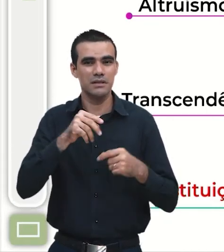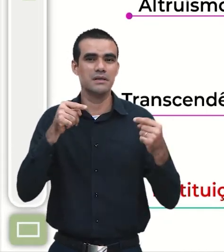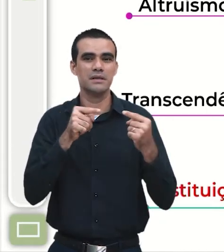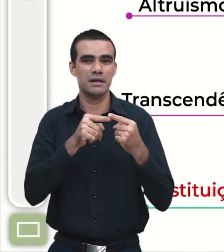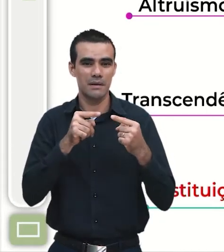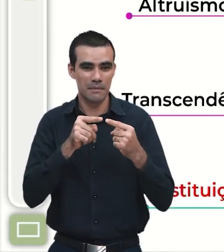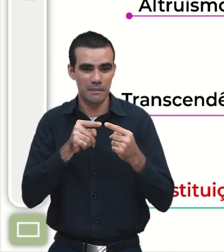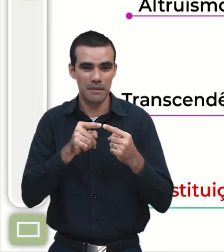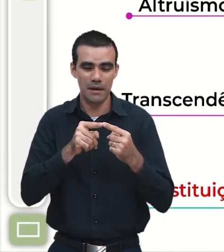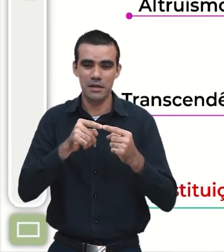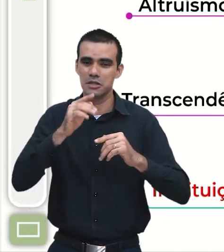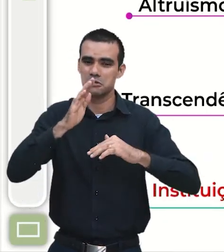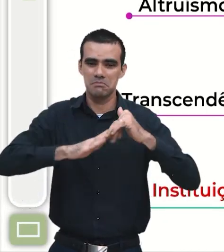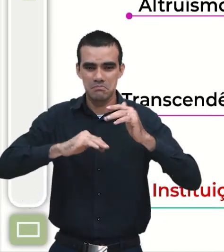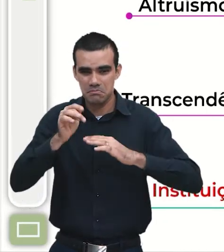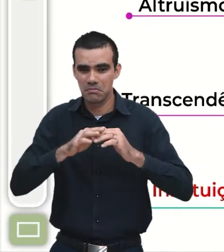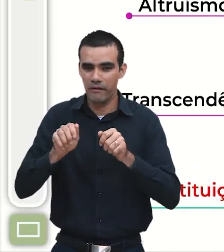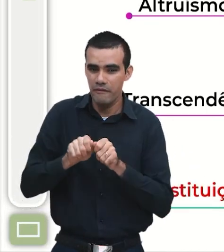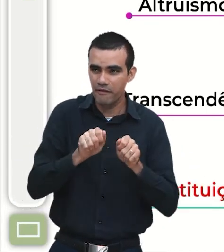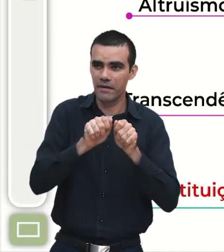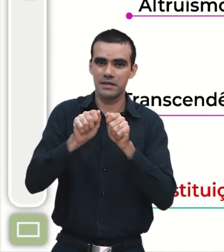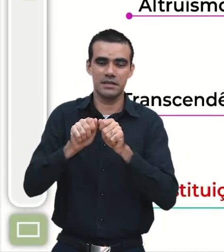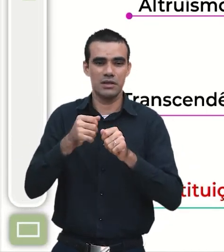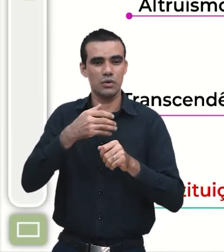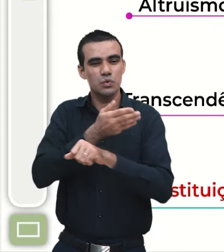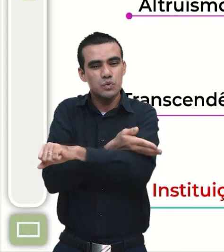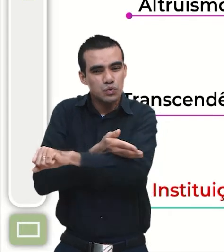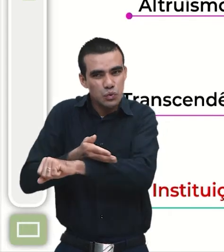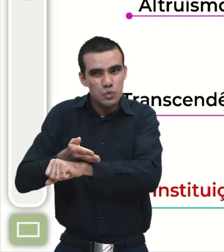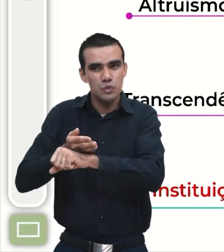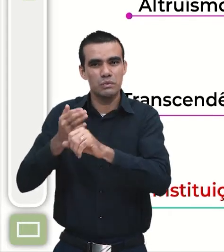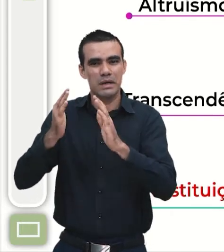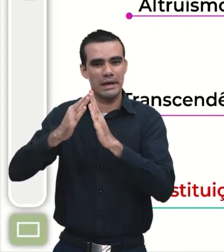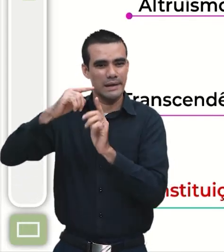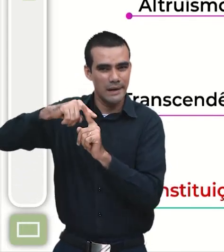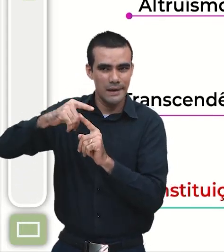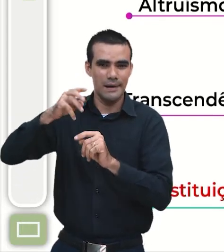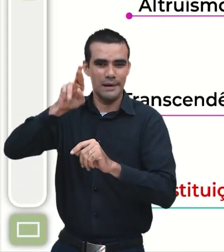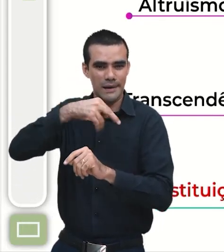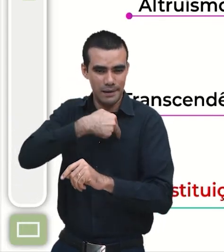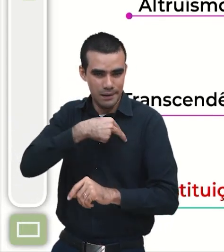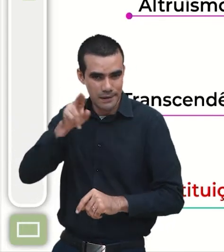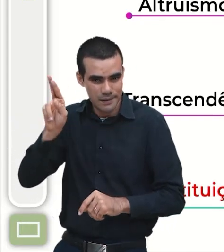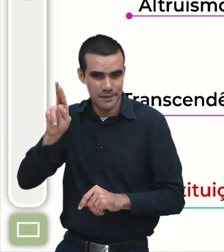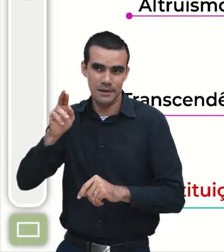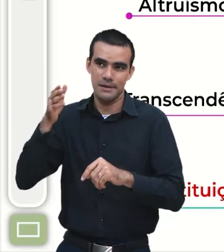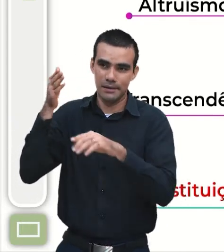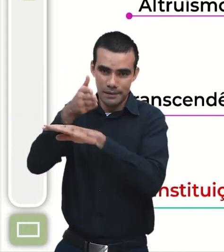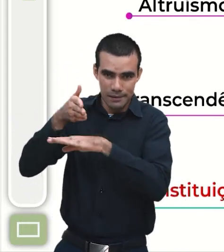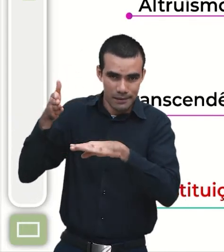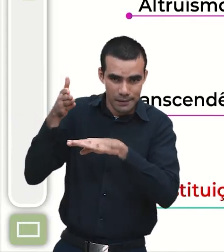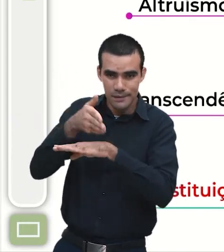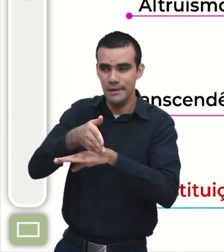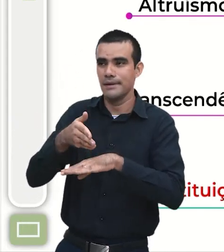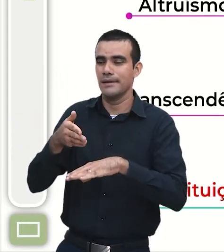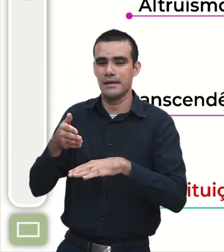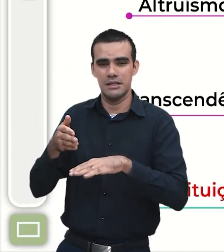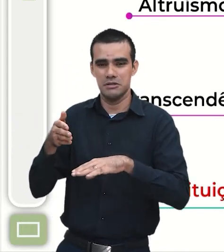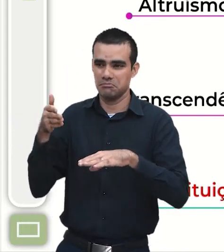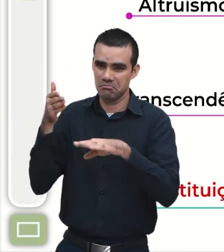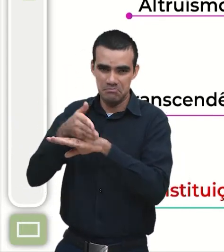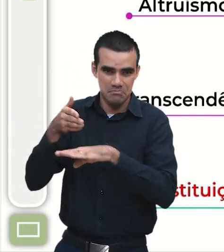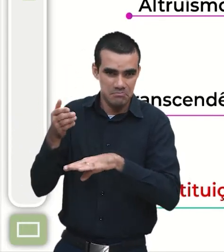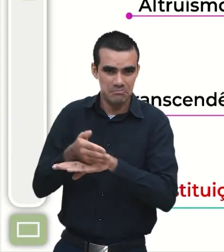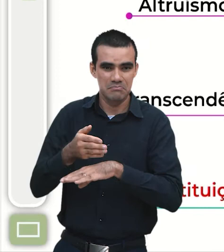Religiosidade tem a ver com práticas religiosas, devocionais, ou frequência a um culto,